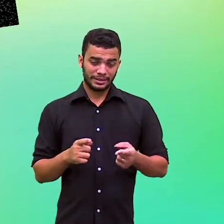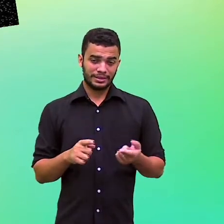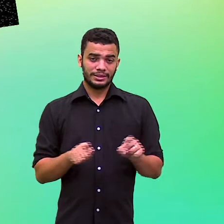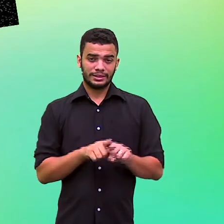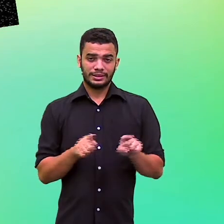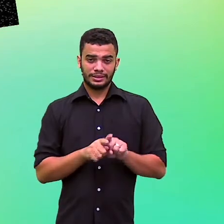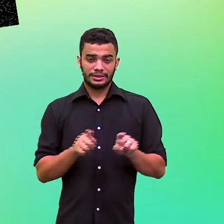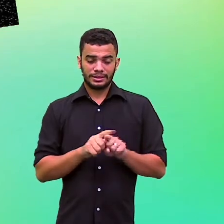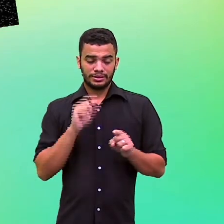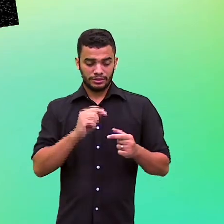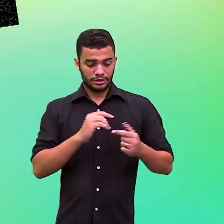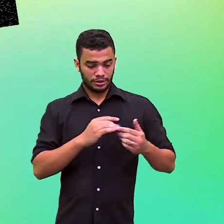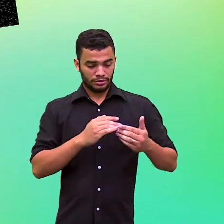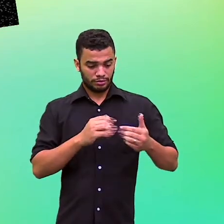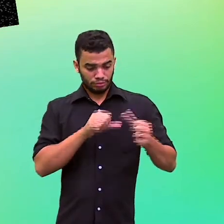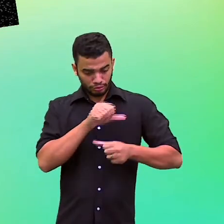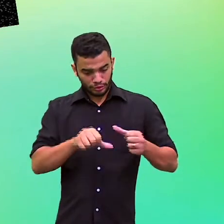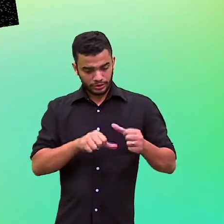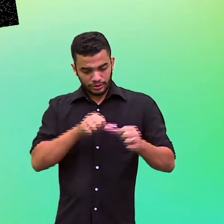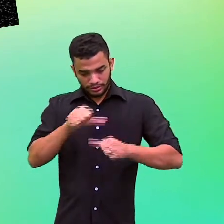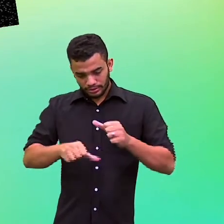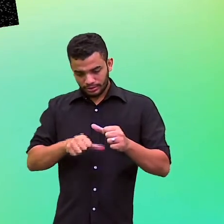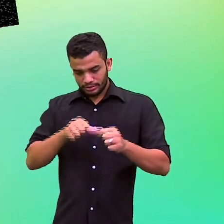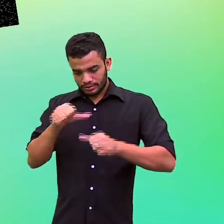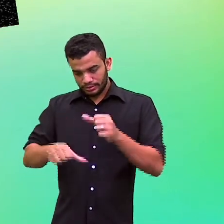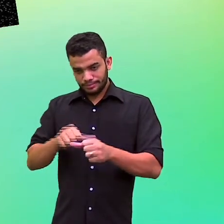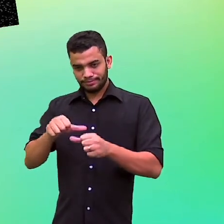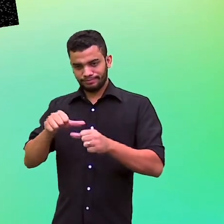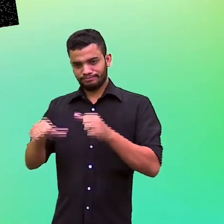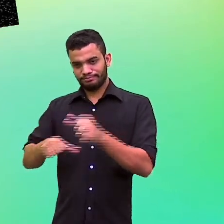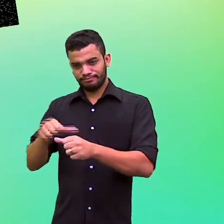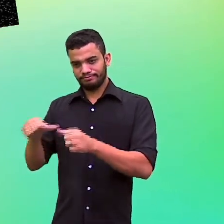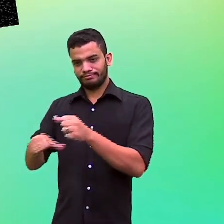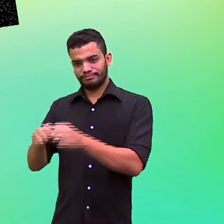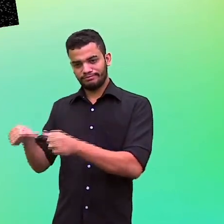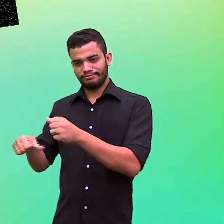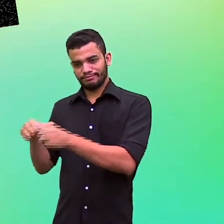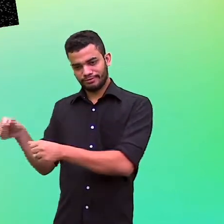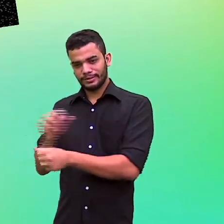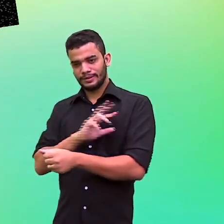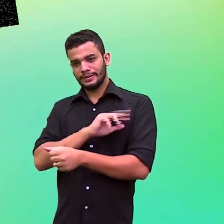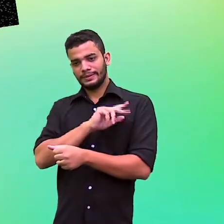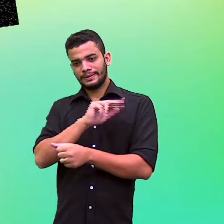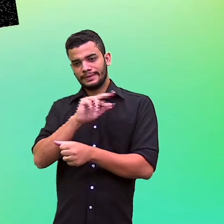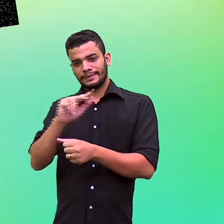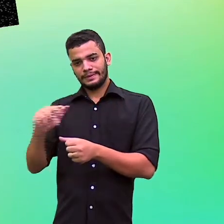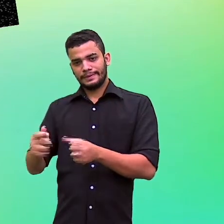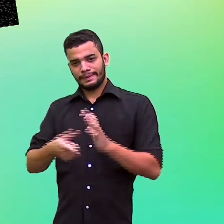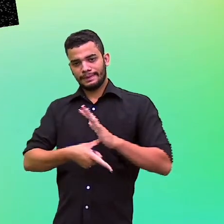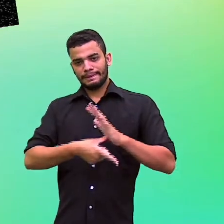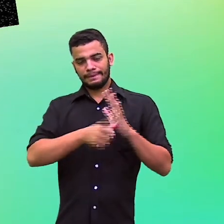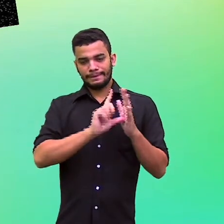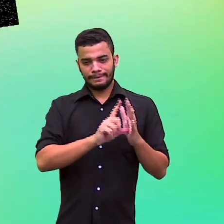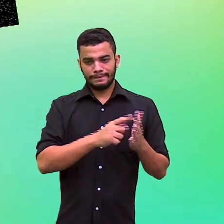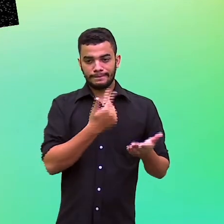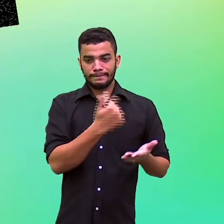Chegou nas mãos, no início do período regencial, o Brasil sem governante único.